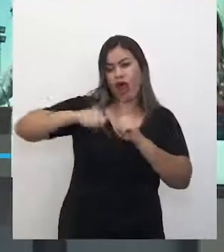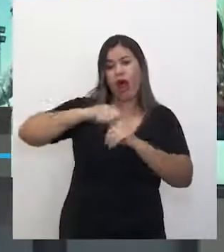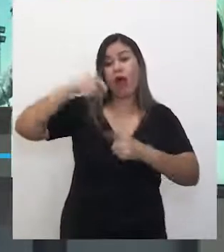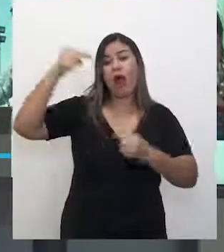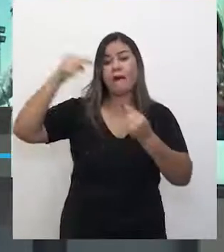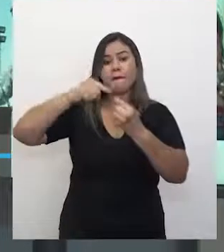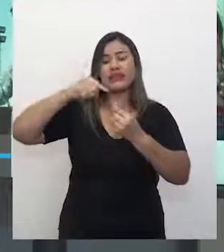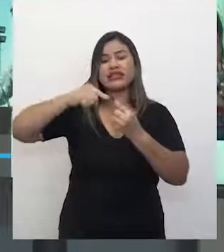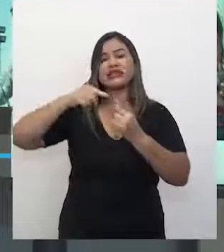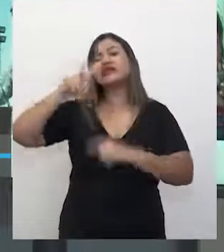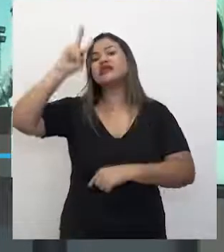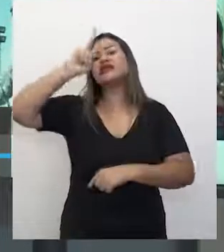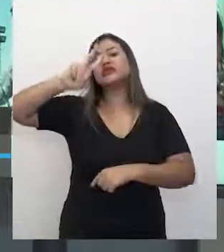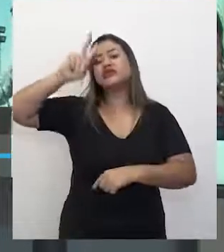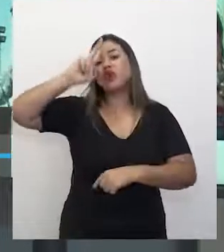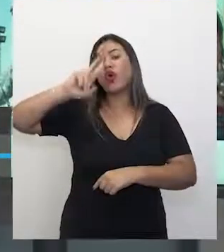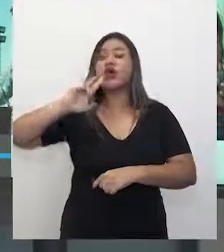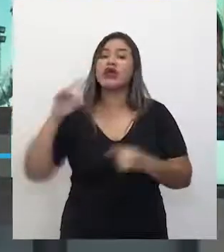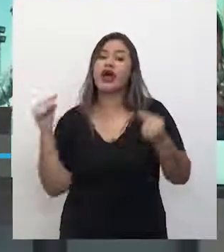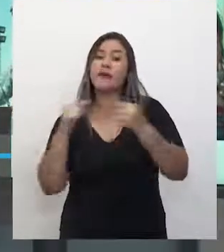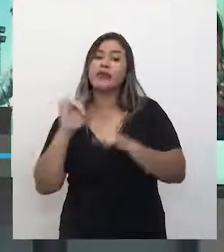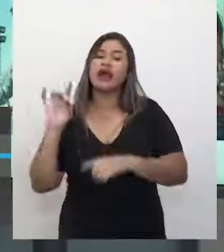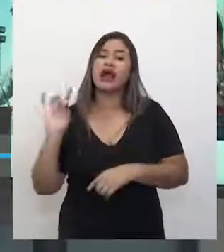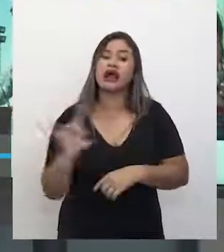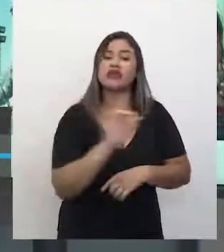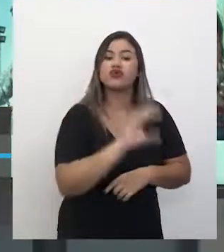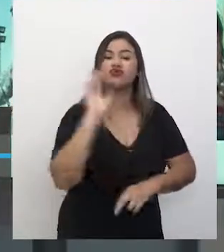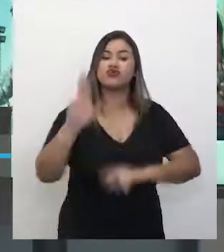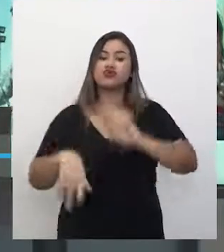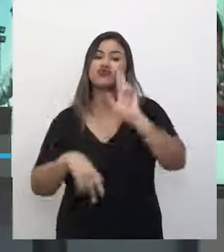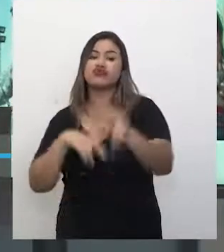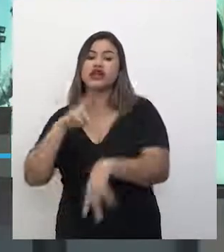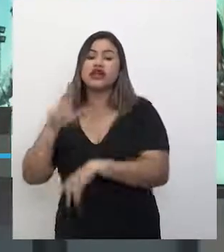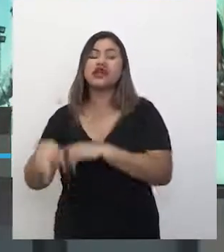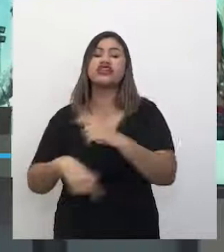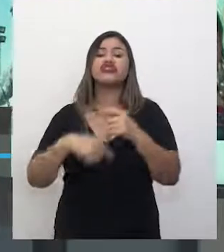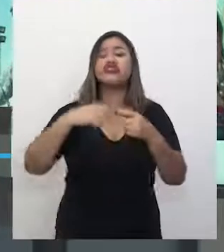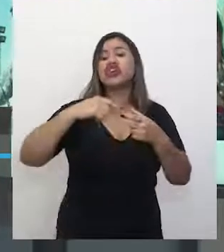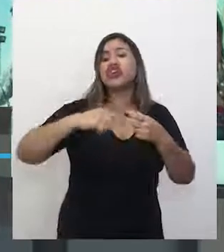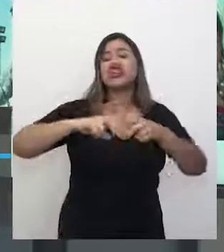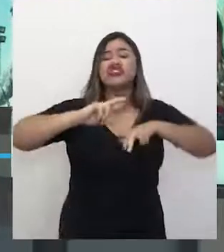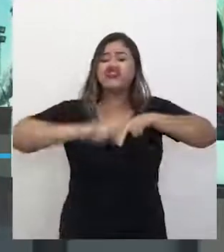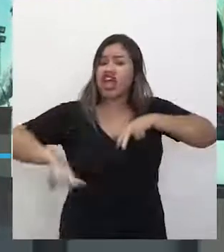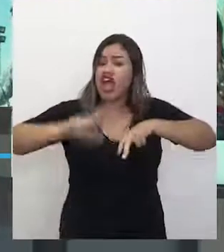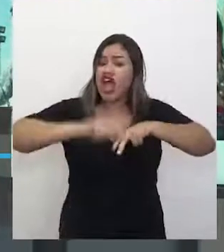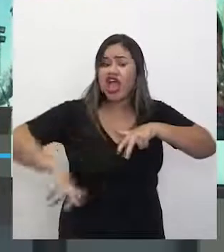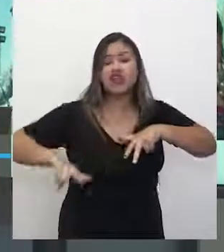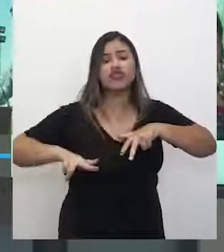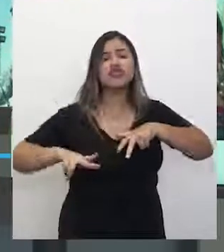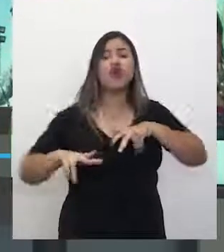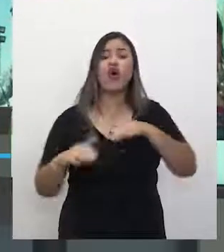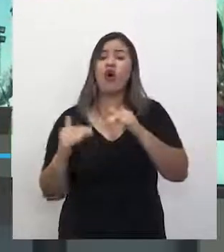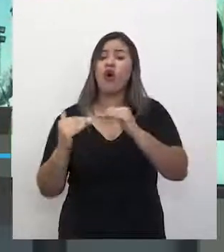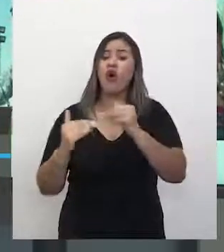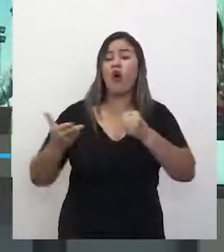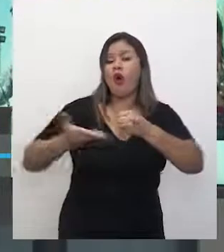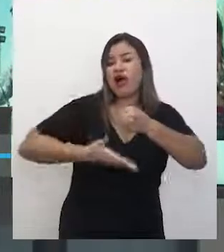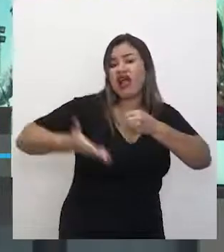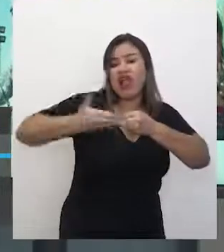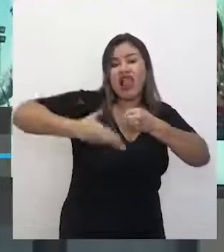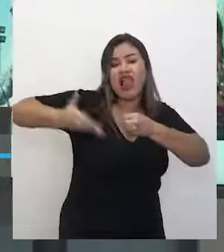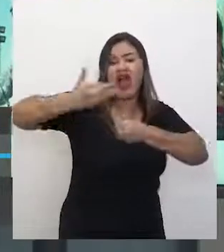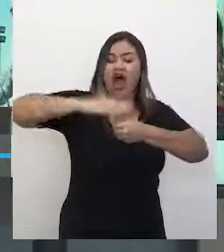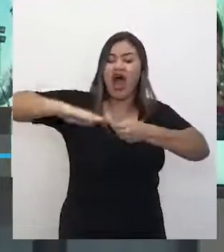por causa das suas diferenças de gênero, de classe, de geração, em relação à sua